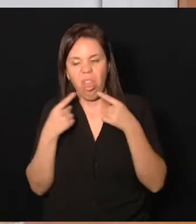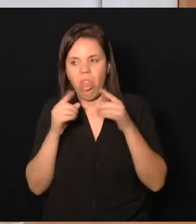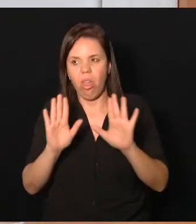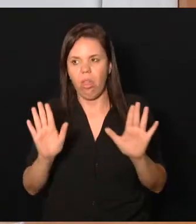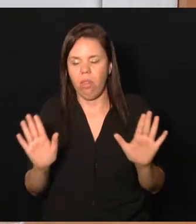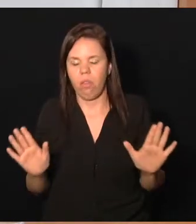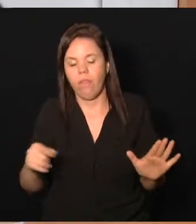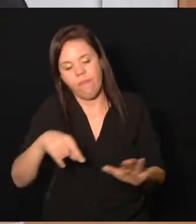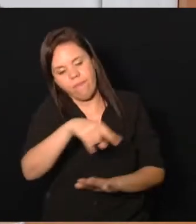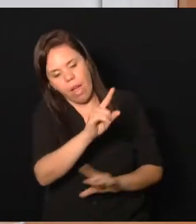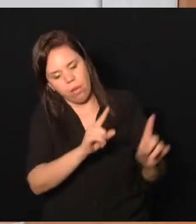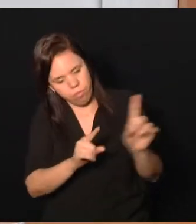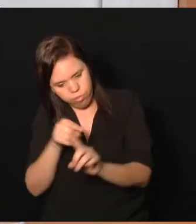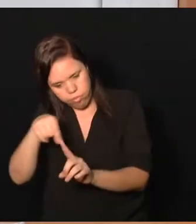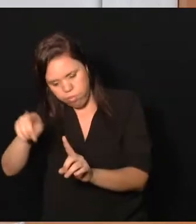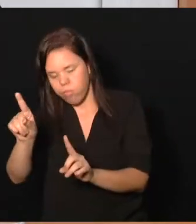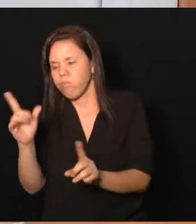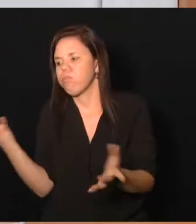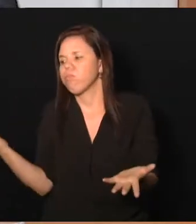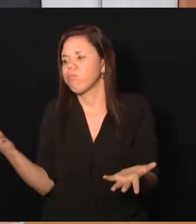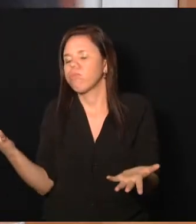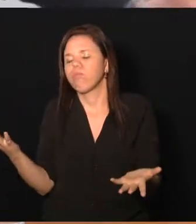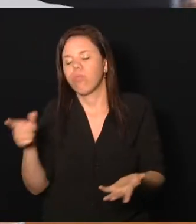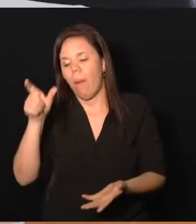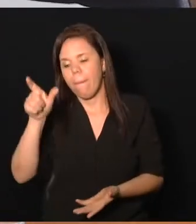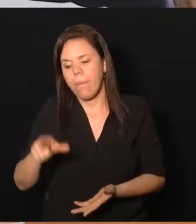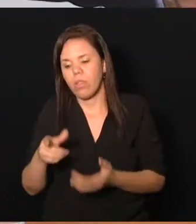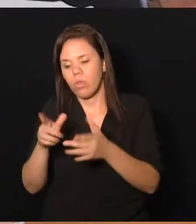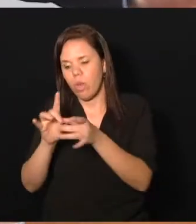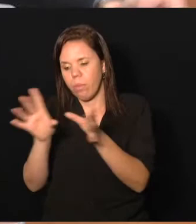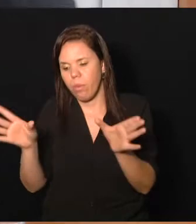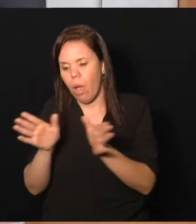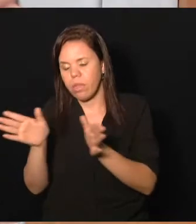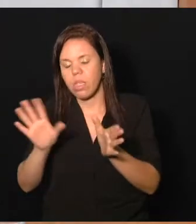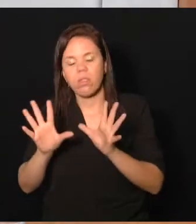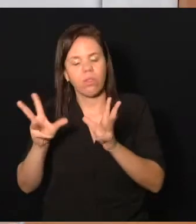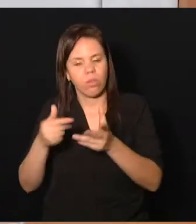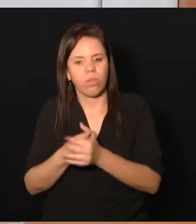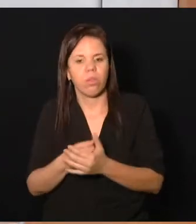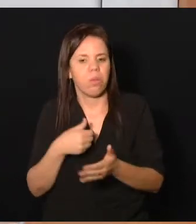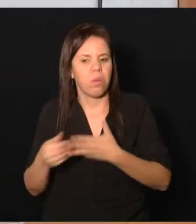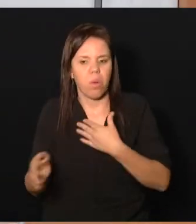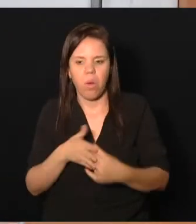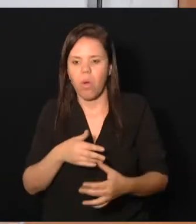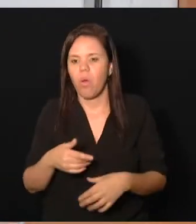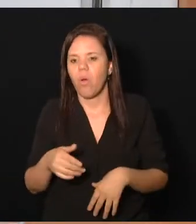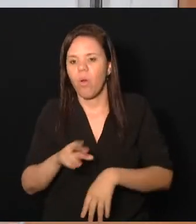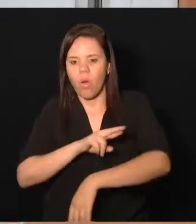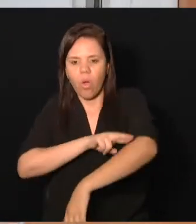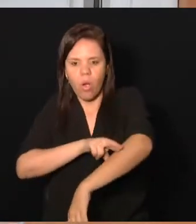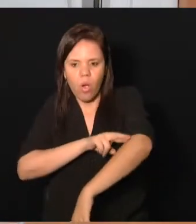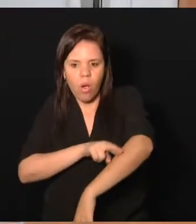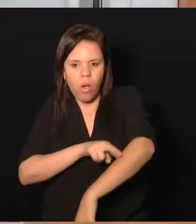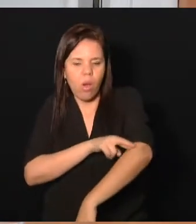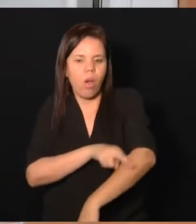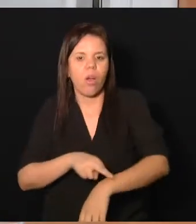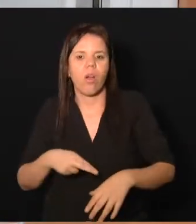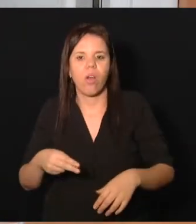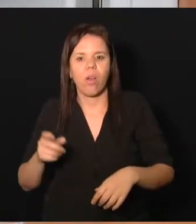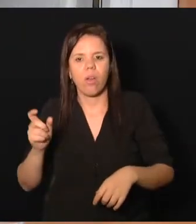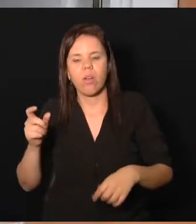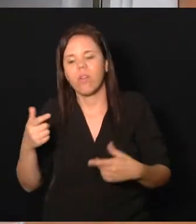público, e a probidade está nisso, é o acesso a todos, independente de cor, credo, sexo e